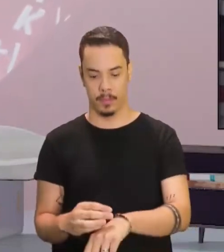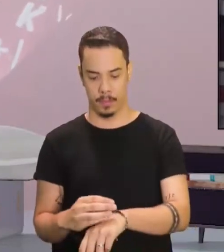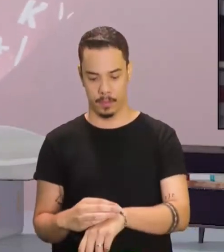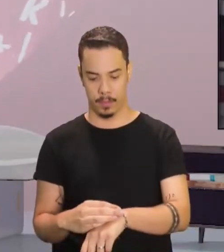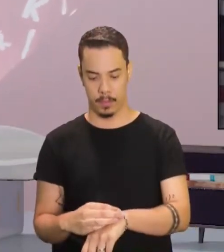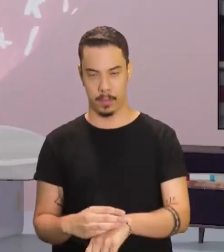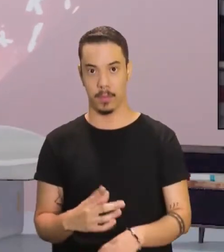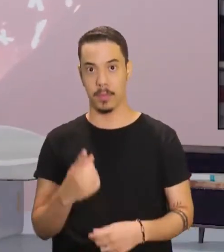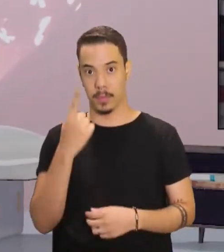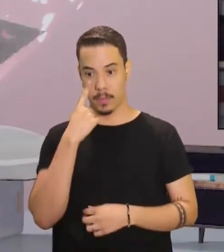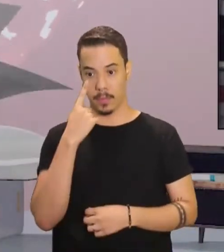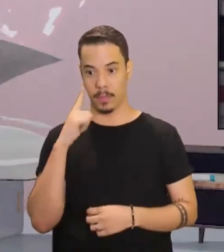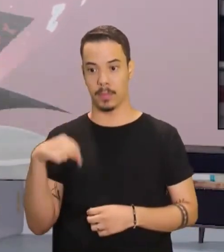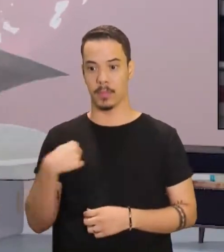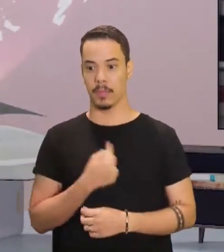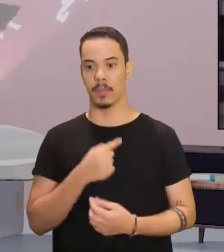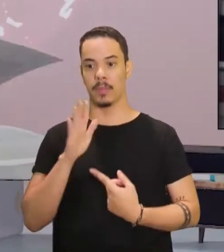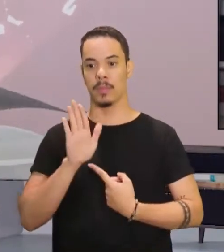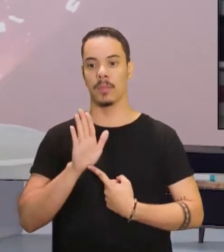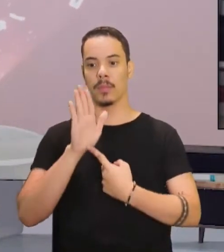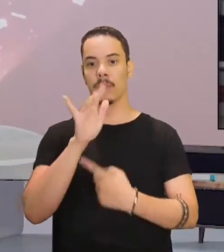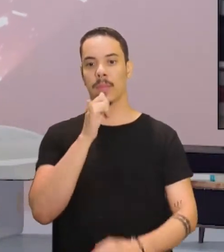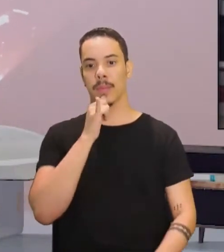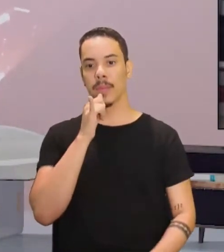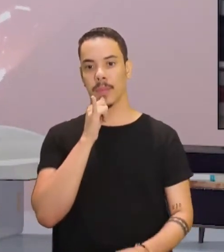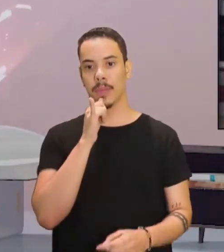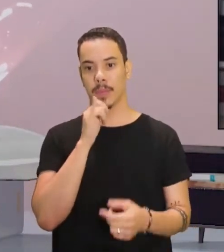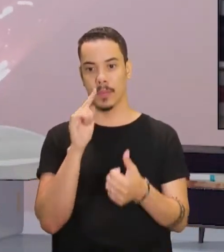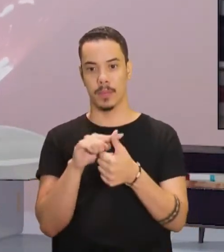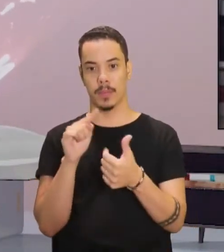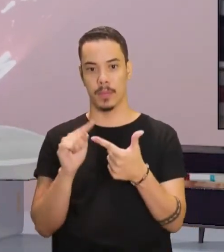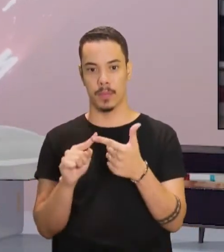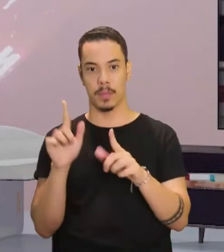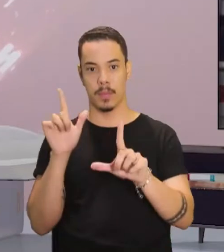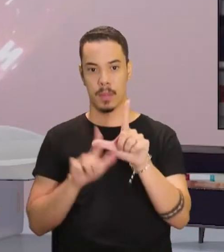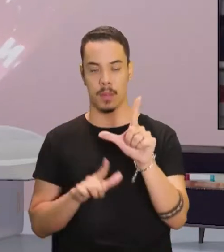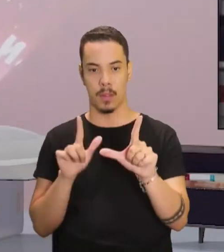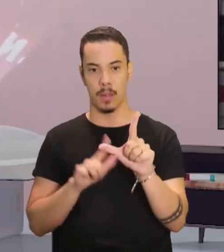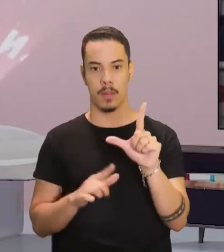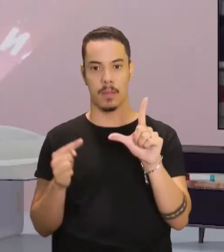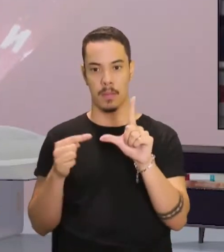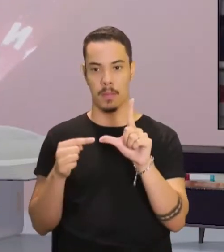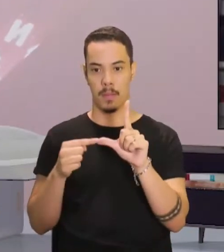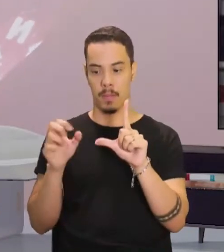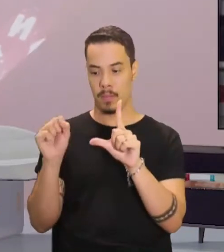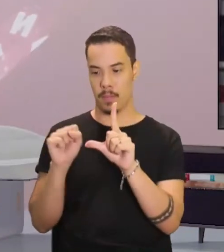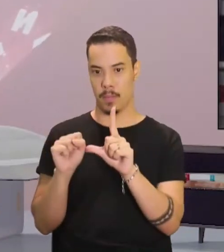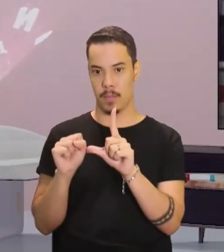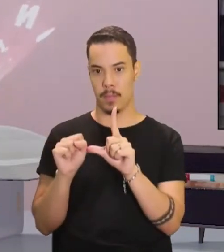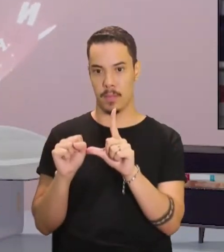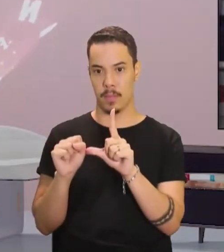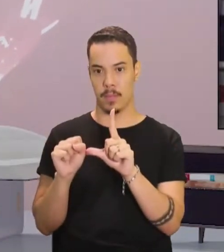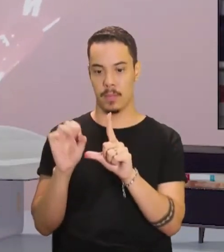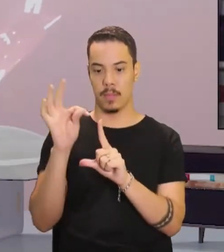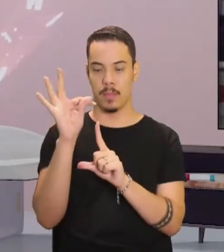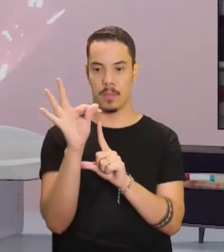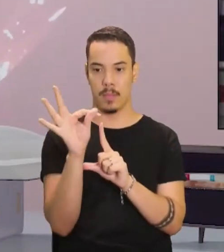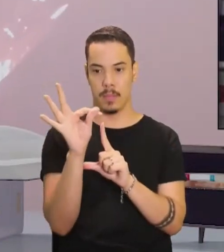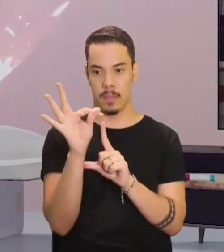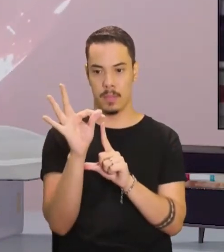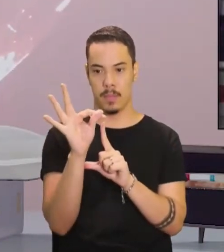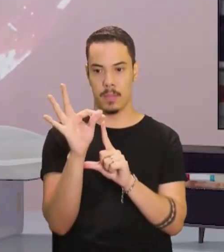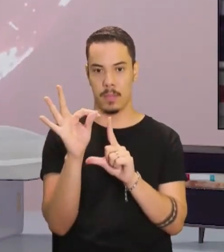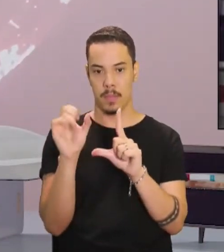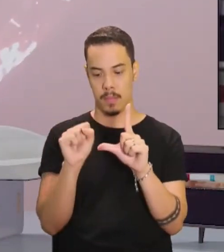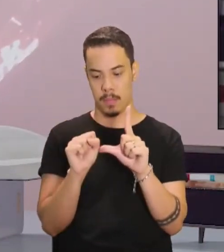estamos aí trazendo o exemplo de duas letras. Da letra S, e da letra T. Muito